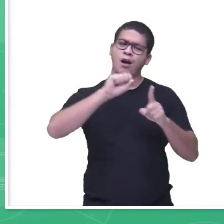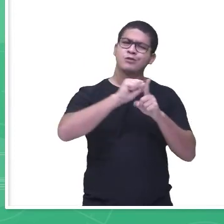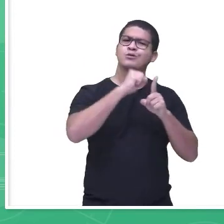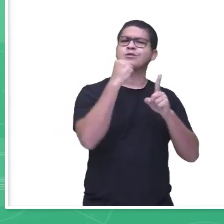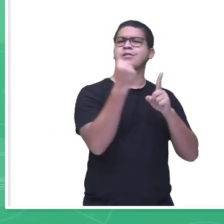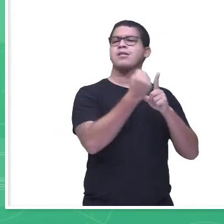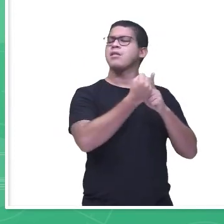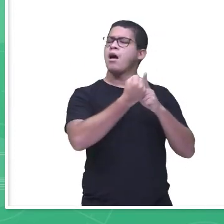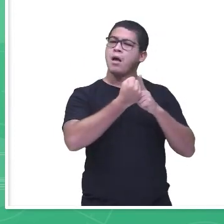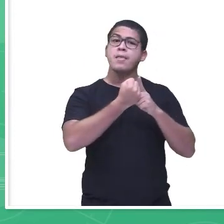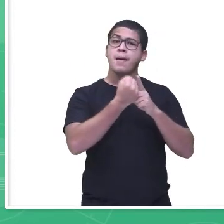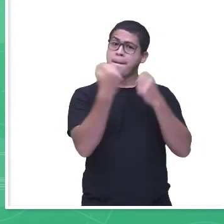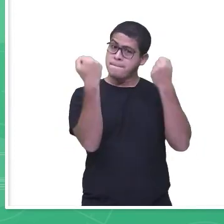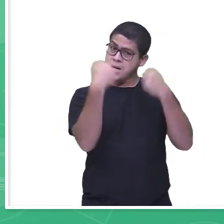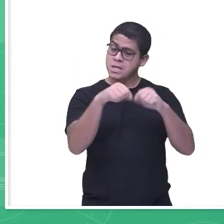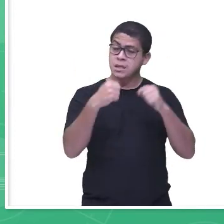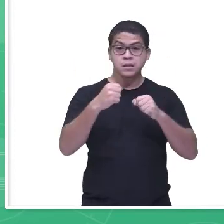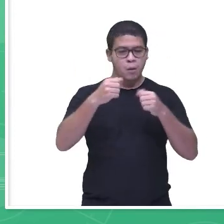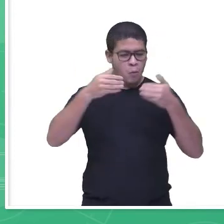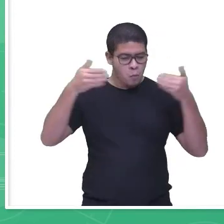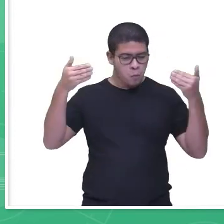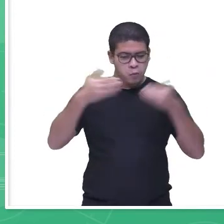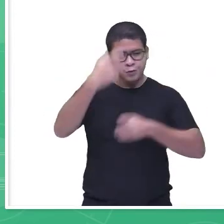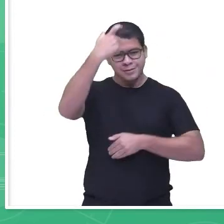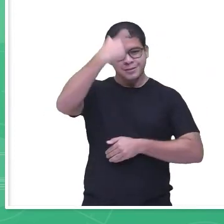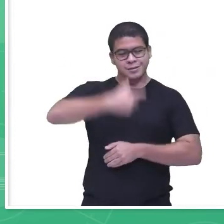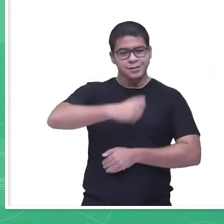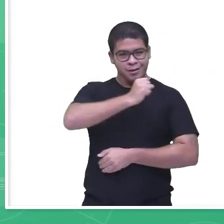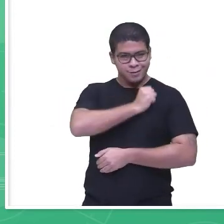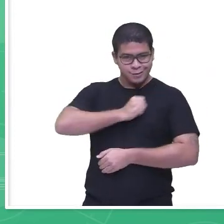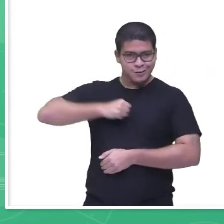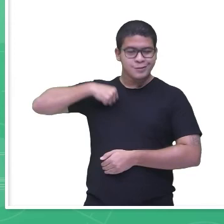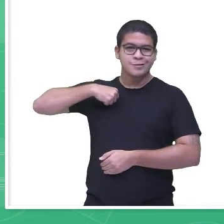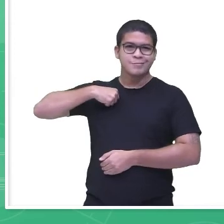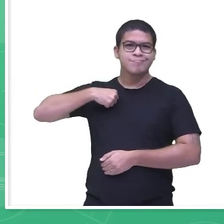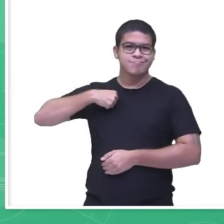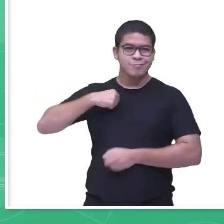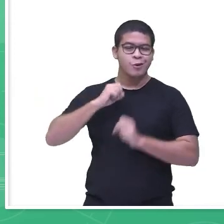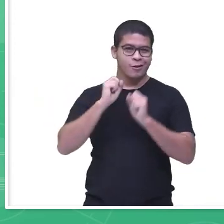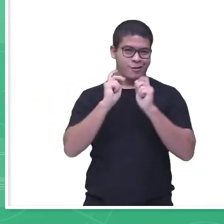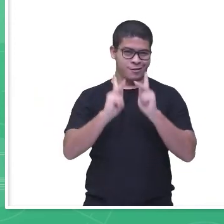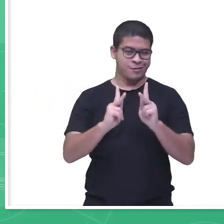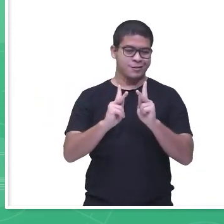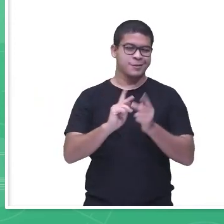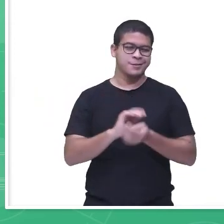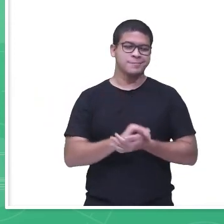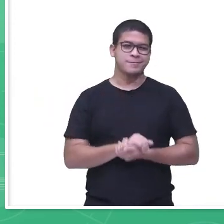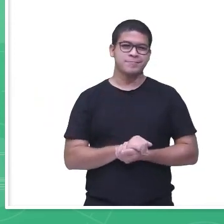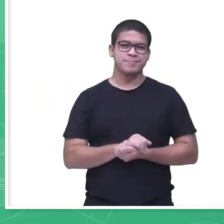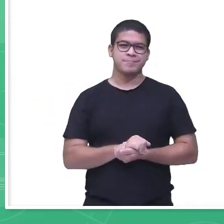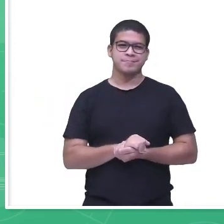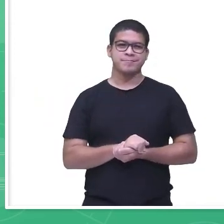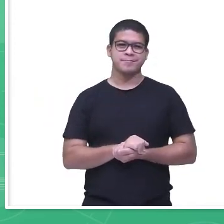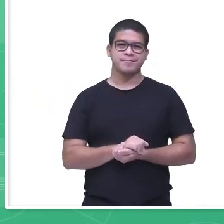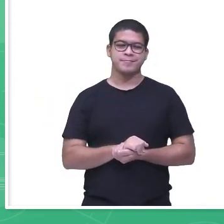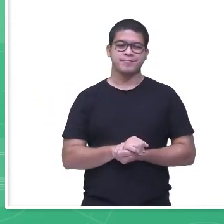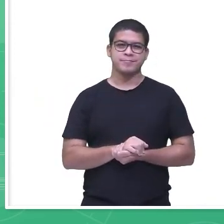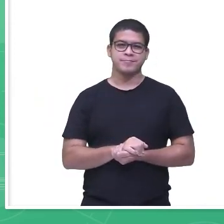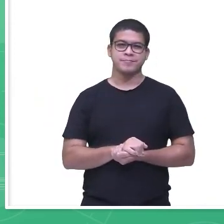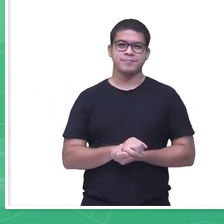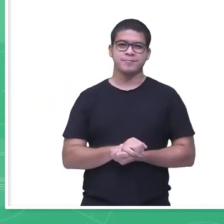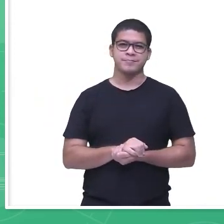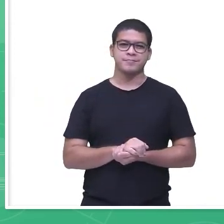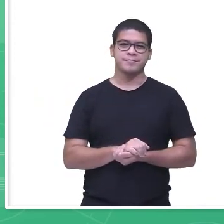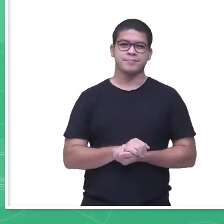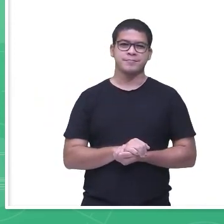que ser mais socráticos e menos sofistas. Temos que entender um pouco mais desse pensamento de Sócrates